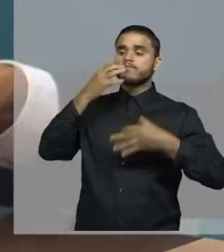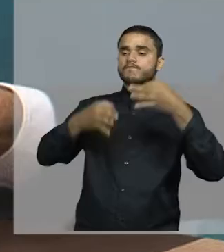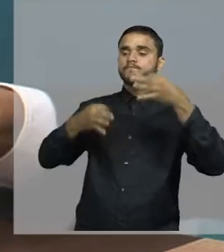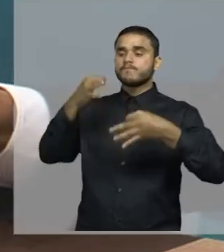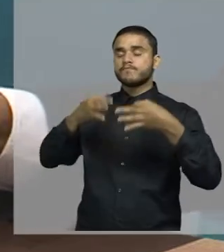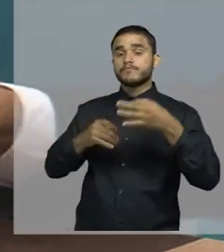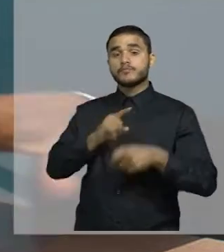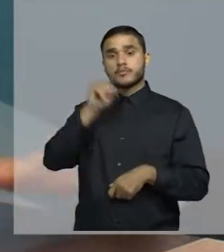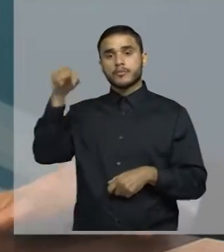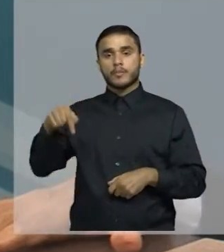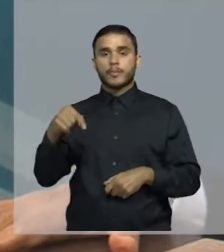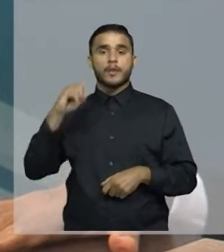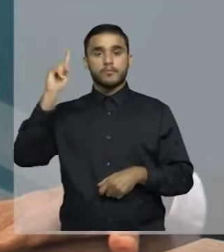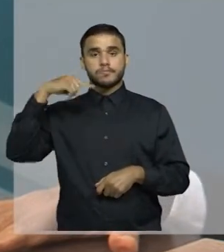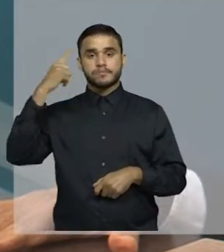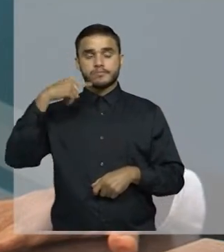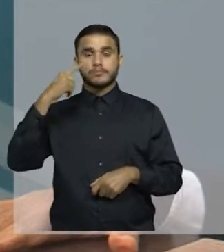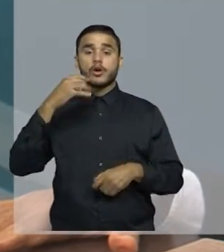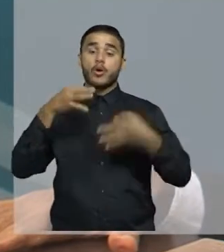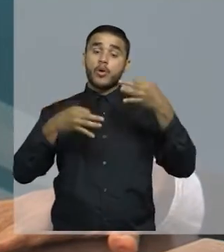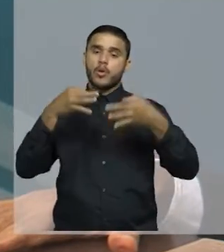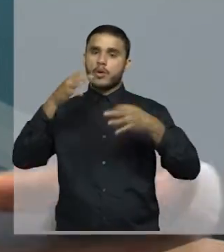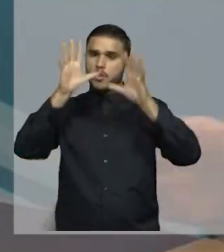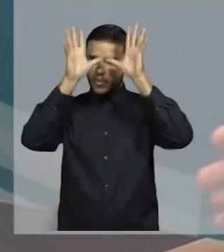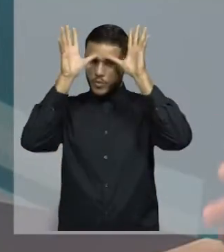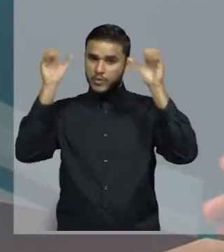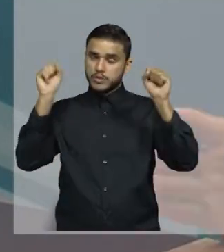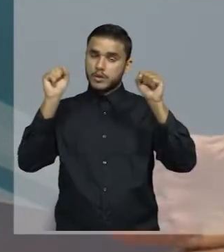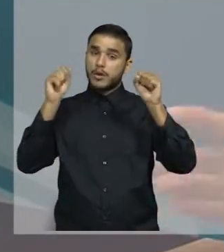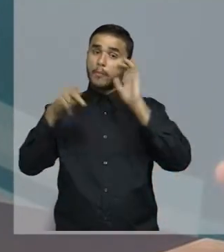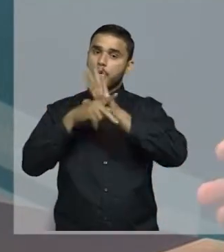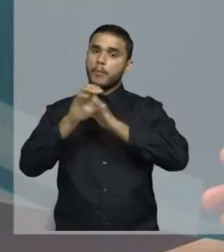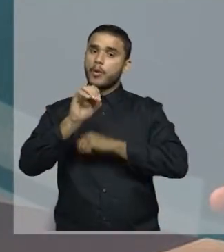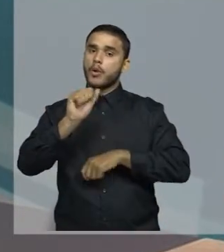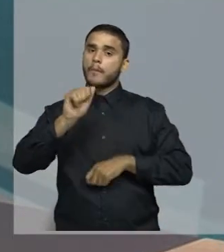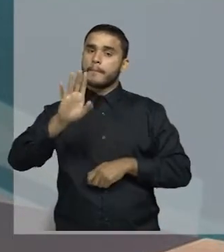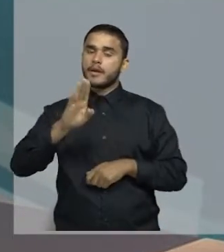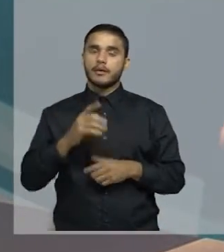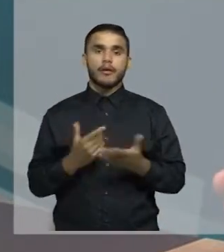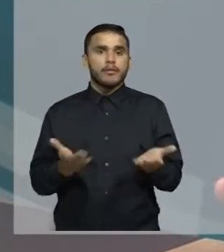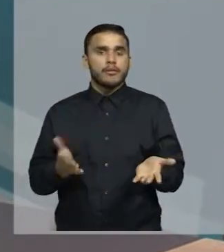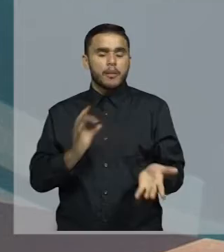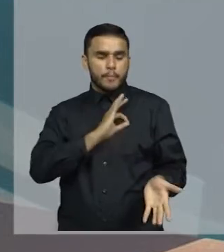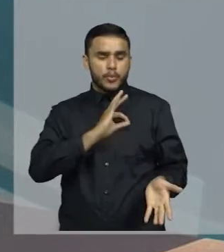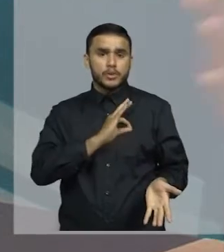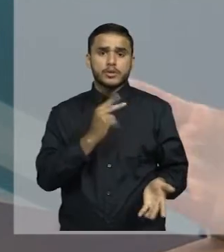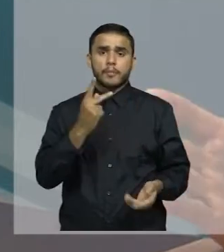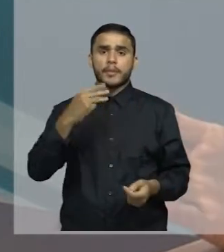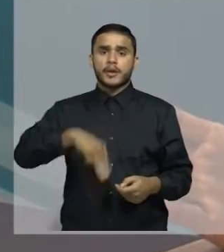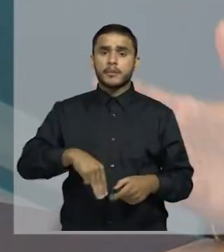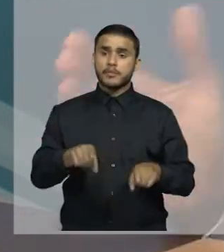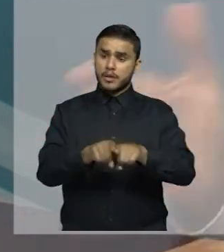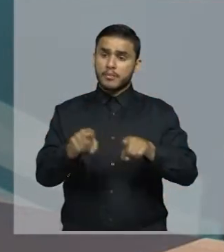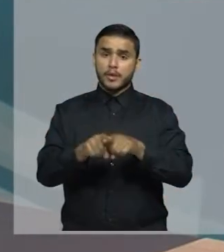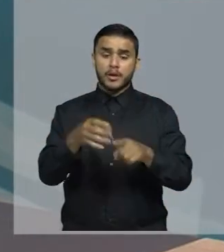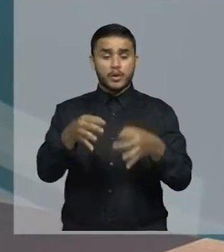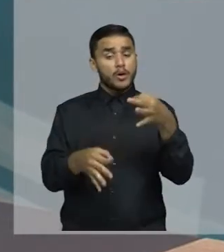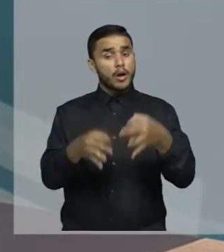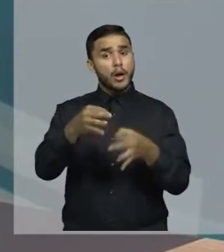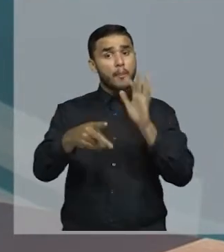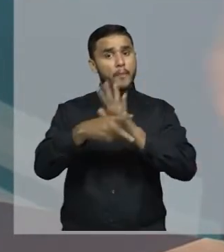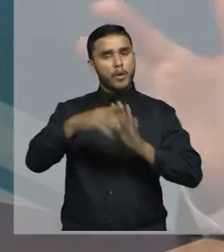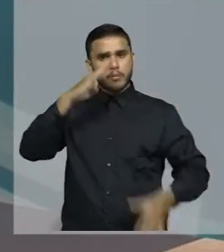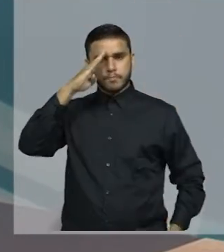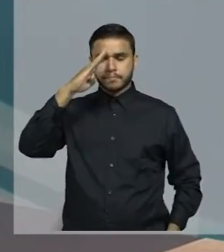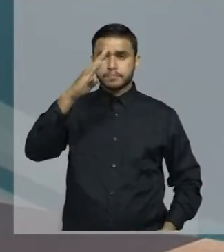de um advogado vai para o Conselho de Ética da OAB, os desvios de conduta dos policiais ou dos militares que sejam convocados